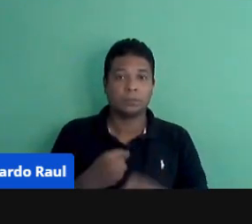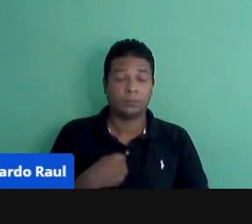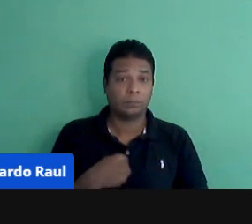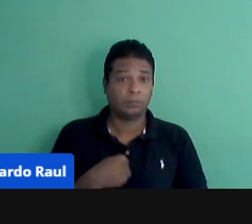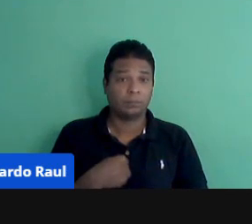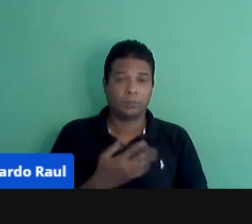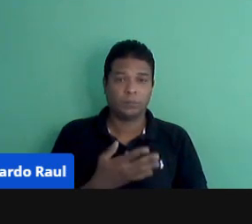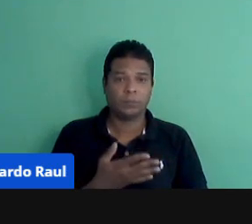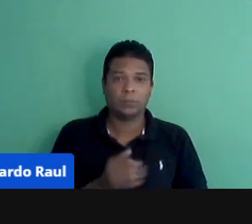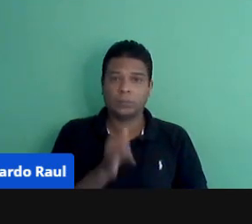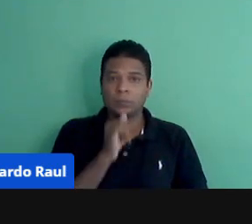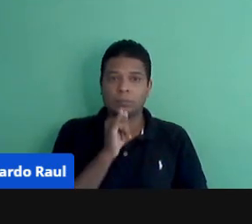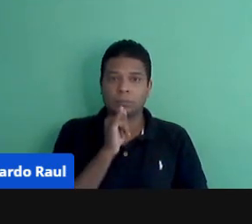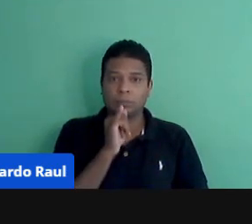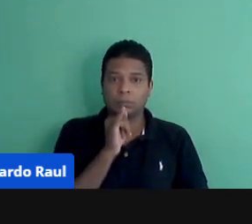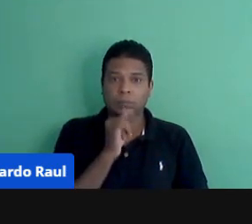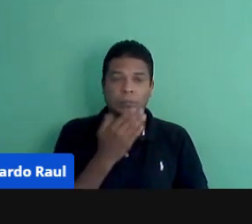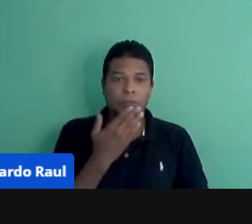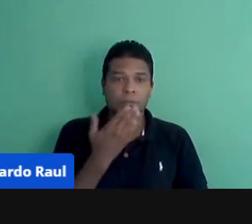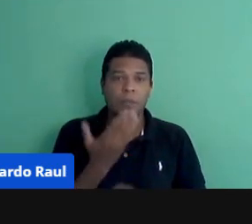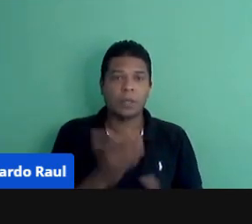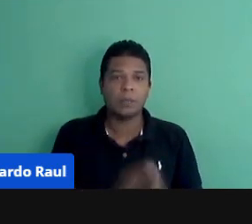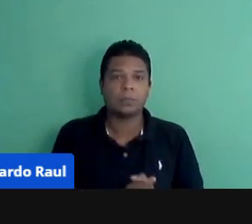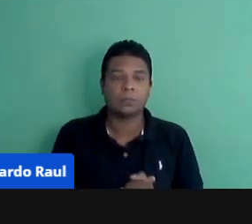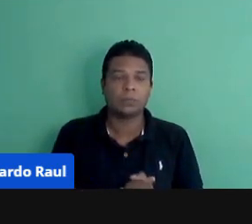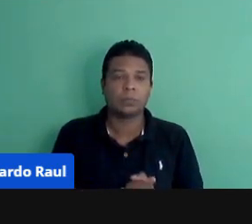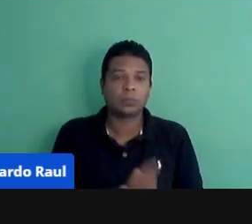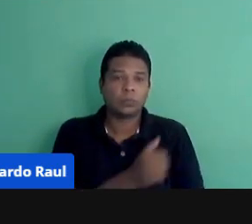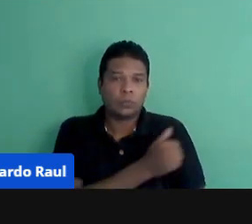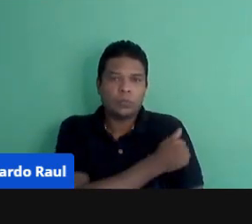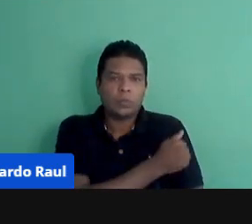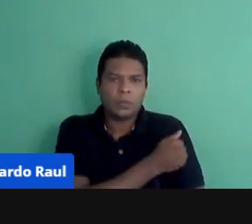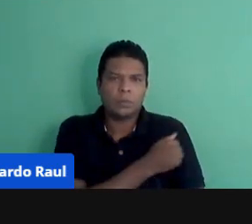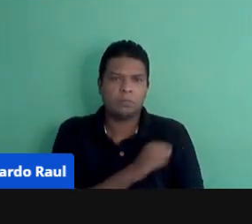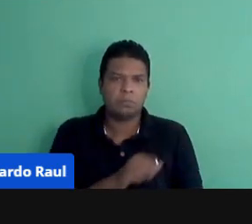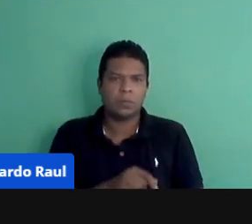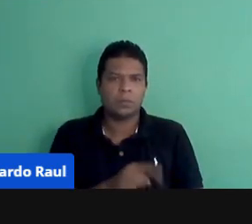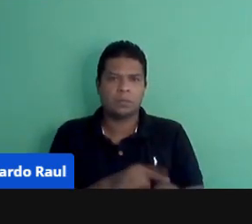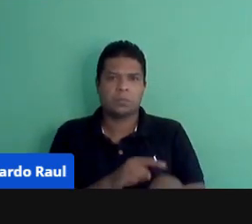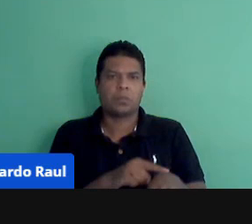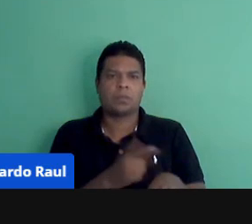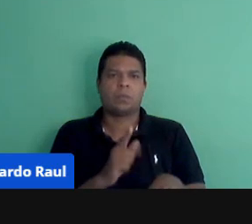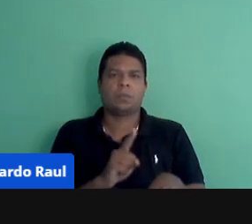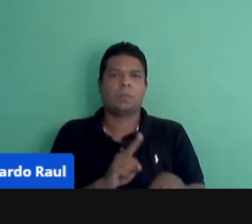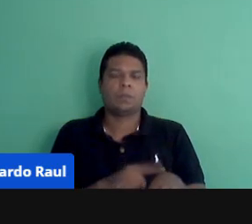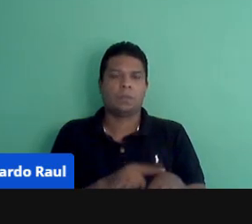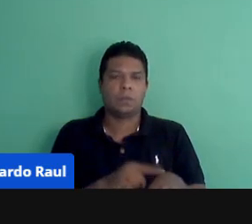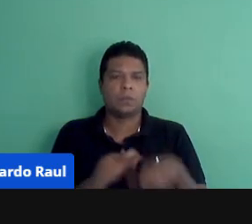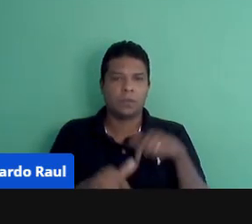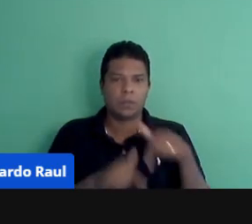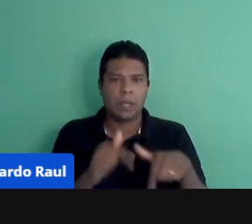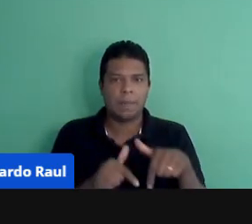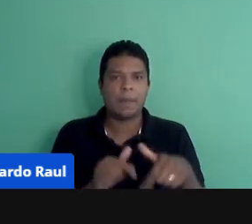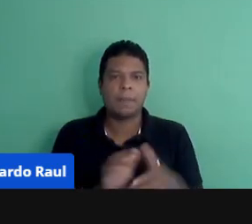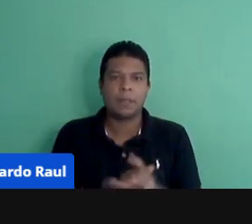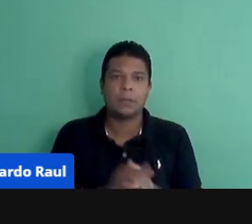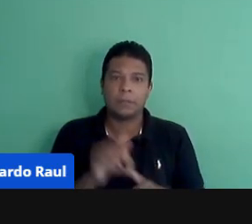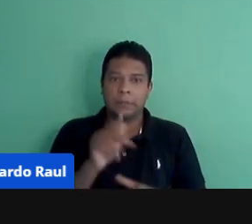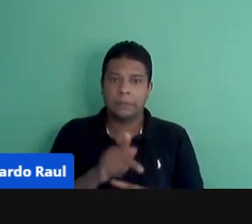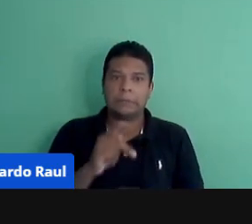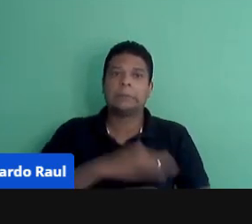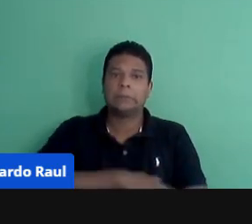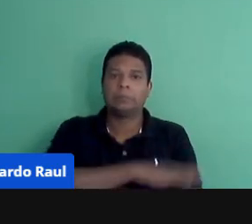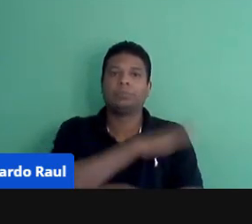meu caso, eu optei por atender alguns alunos, inclusive fora do horário. Nós somos professores em tempo integral